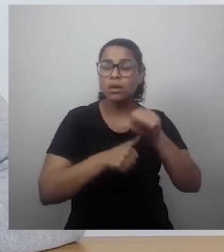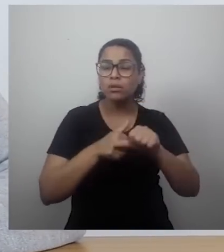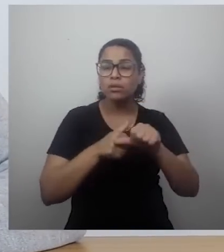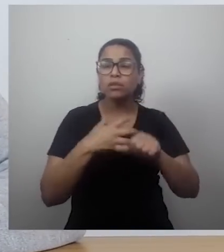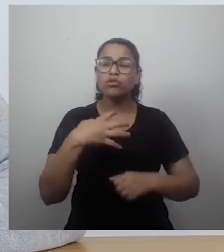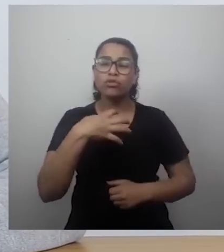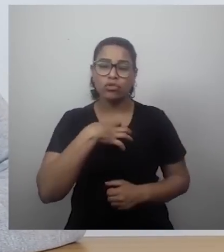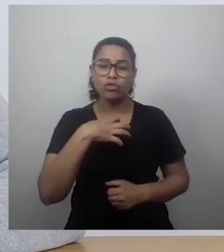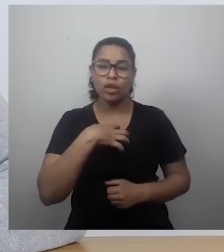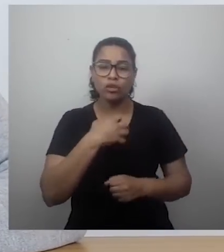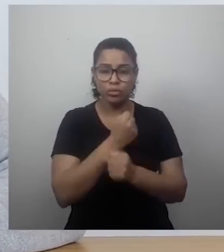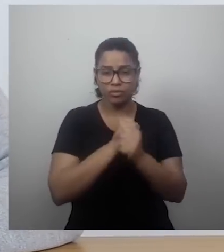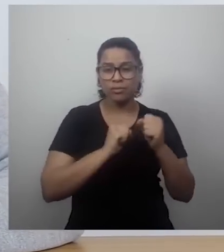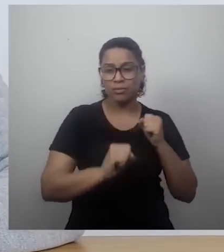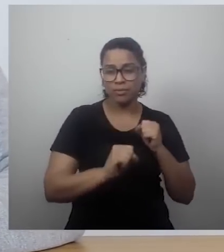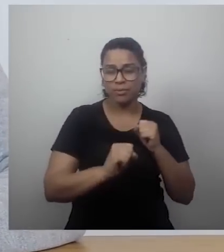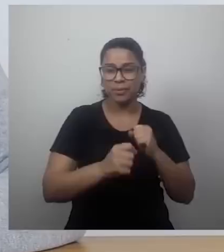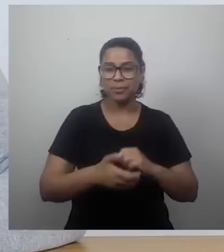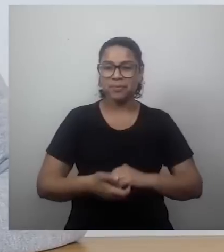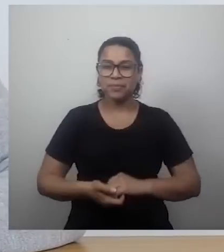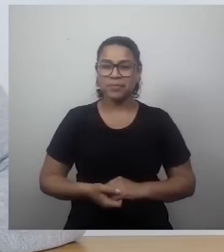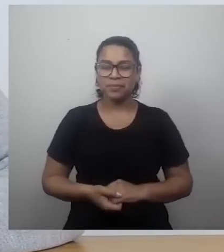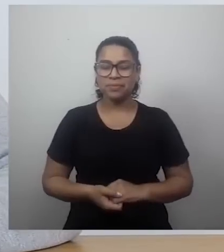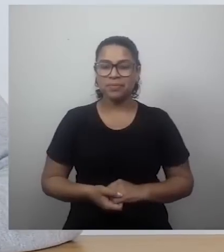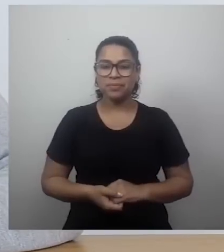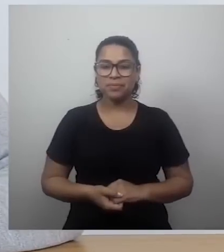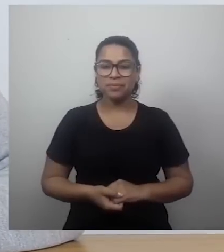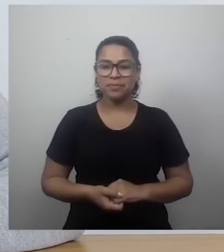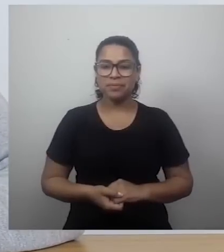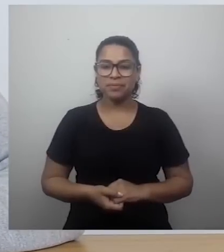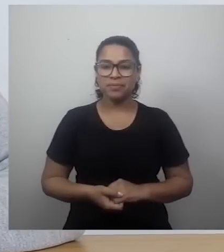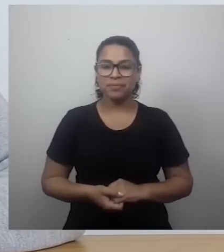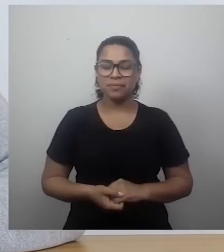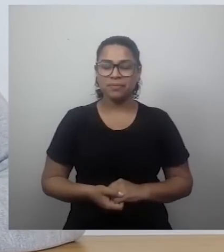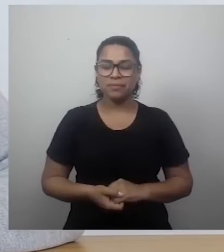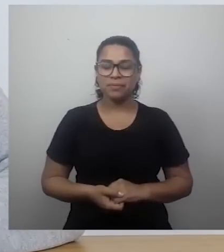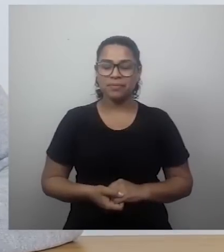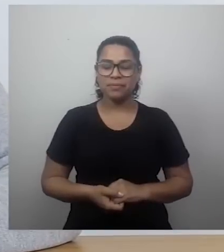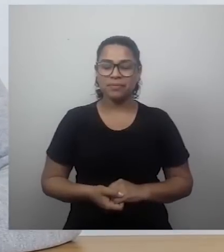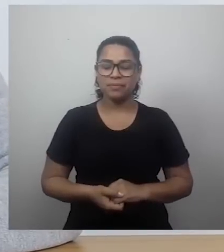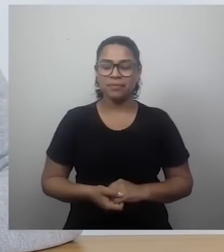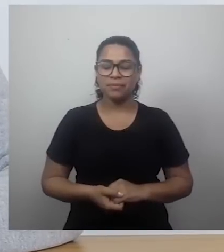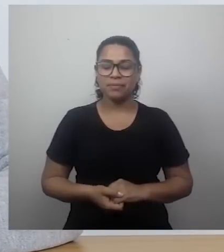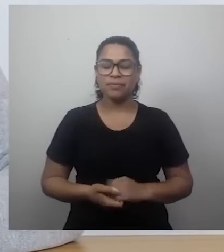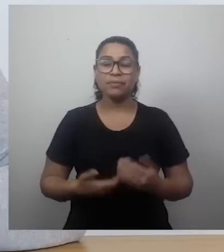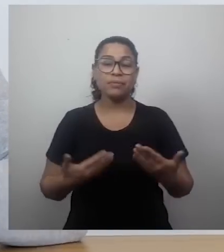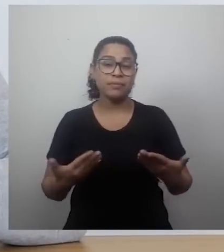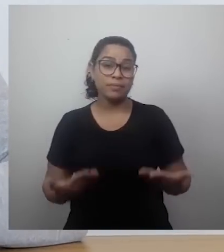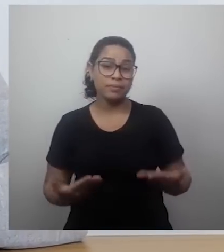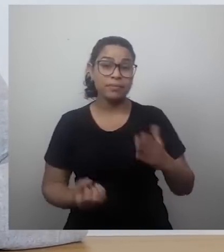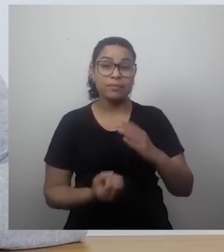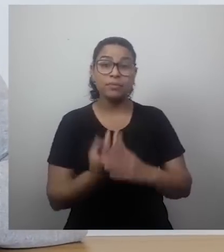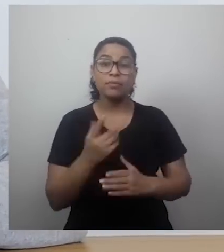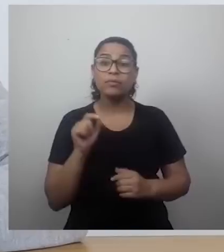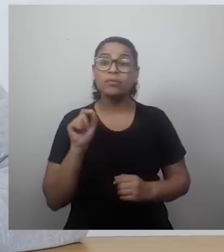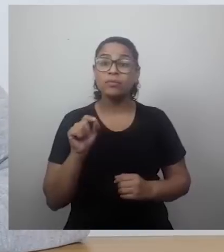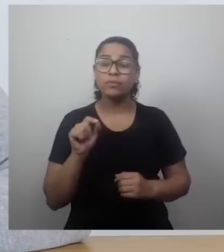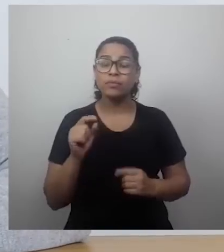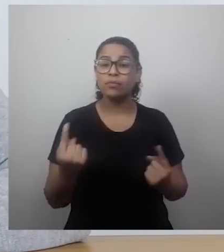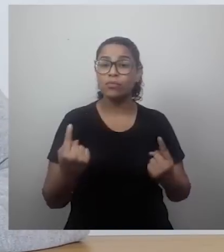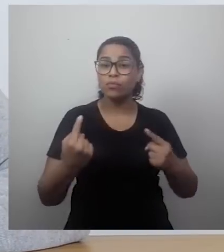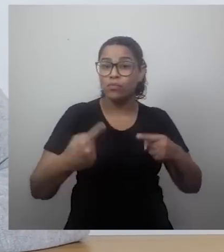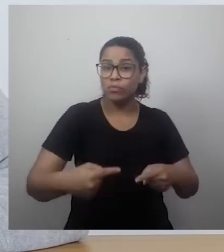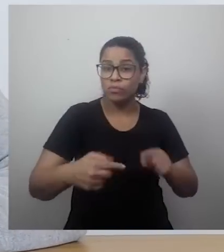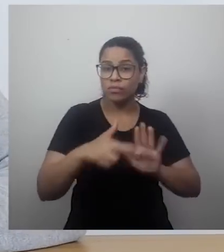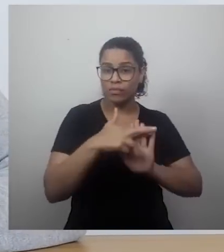transformações de algumas lutas em modalidades esportivas de combate, onde foram criados torneios com